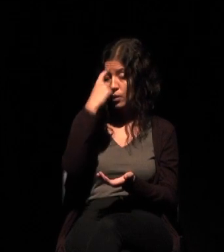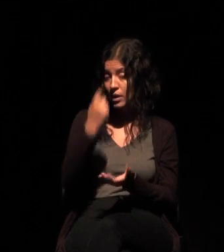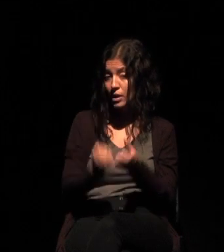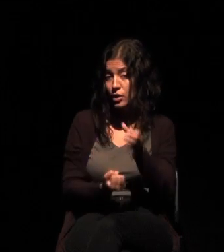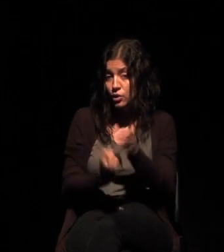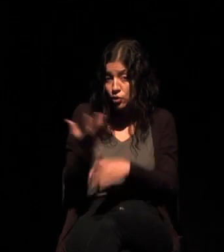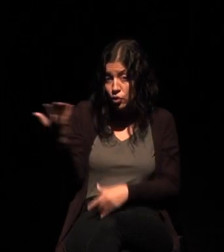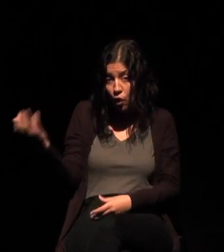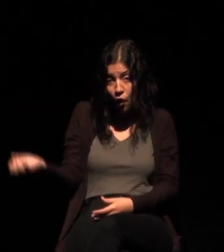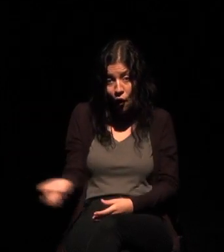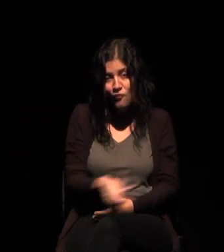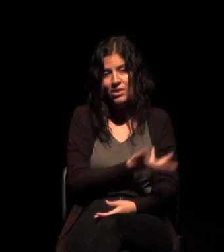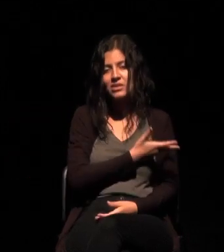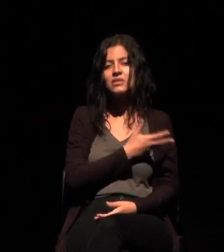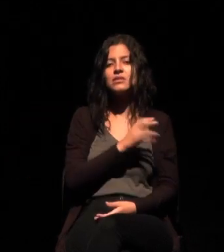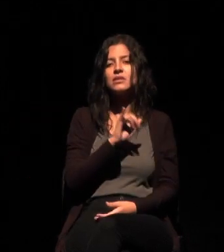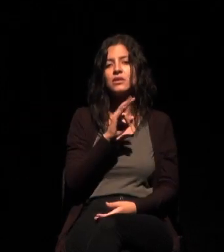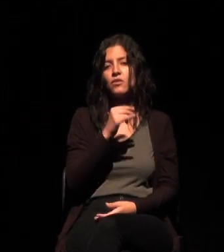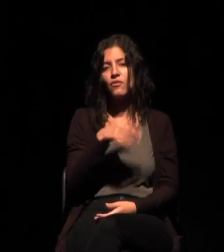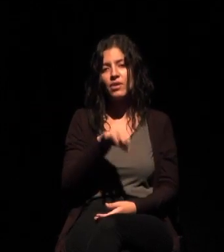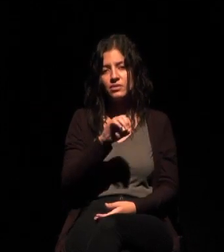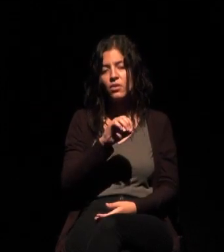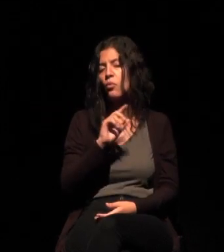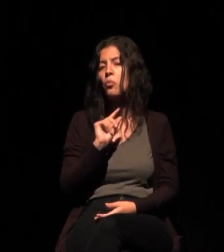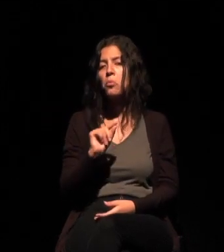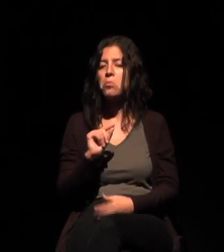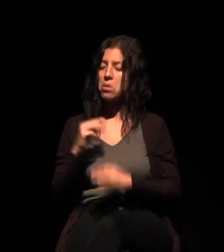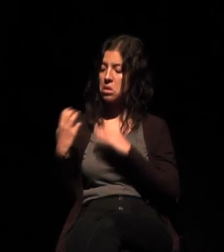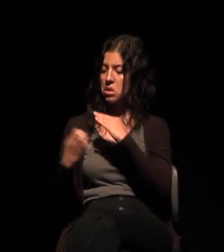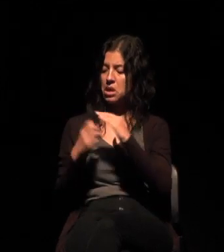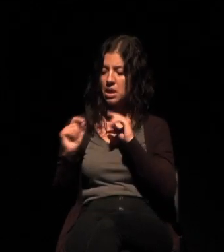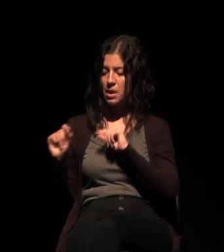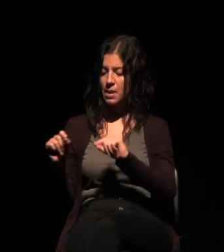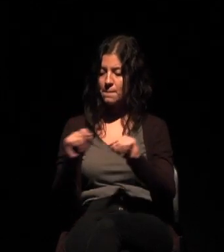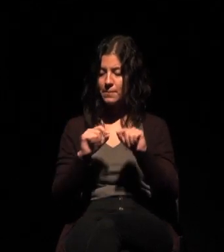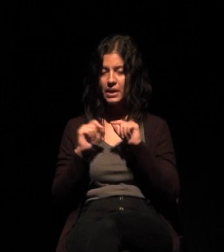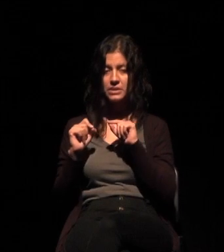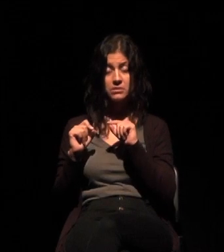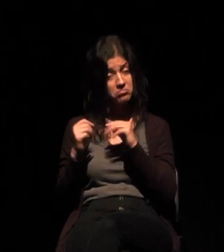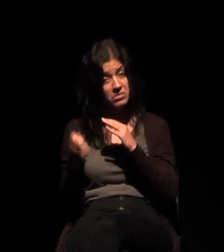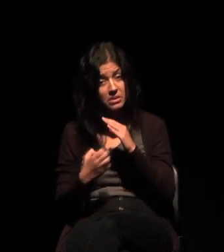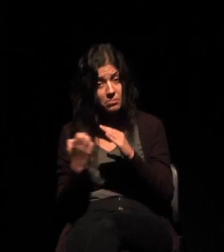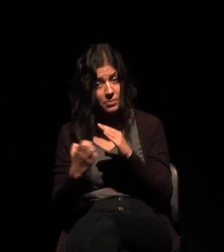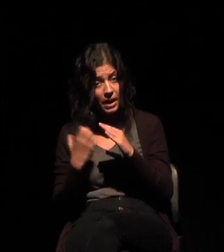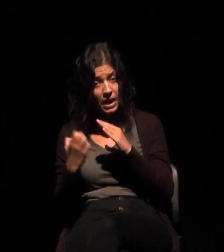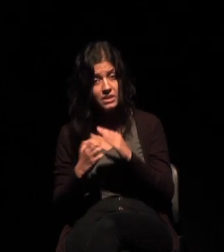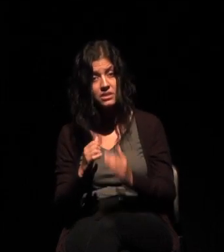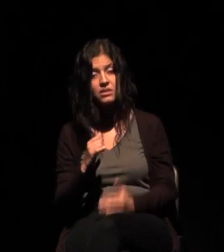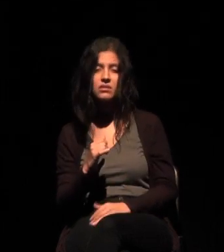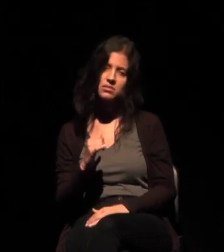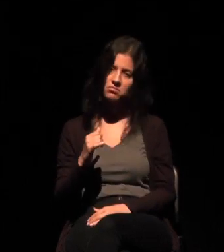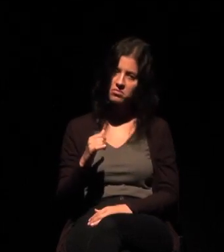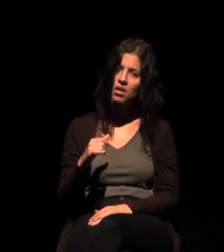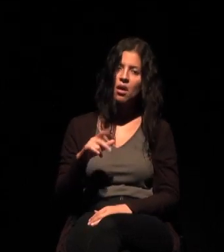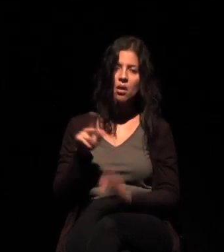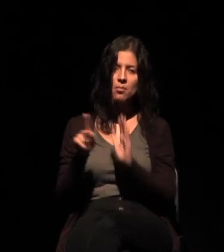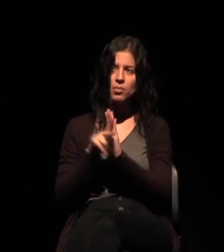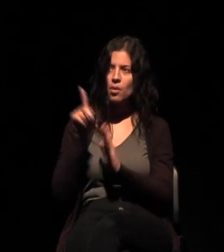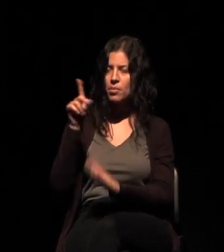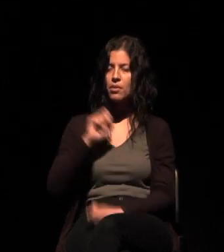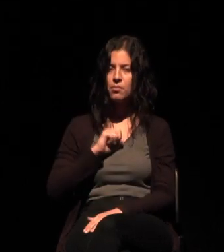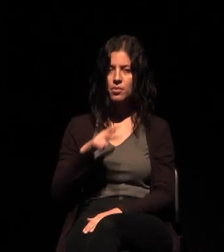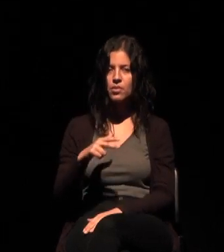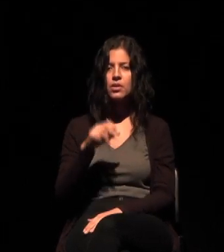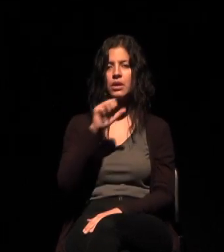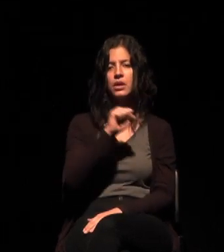desenvolvimento de investigação e desenvolvimento de grandes empresas estamos a falar de grandes empresas nacionais como opcionais